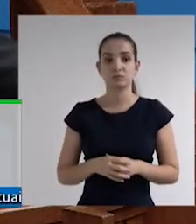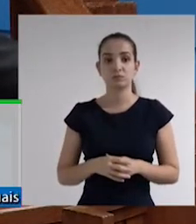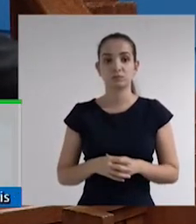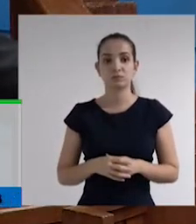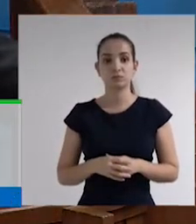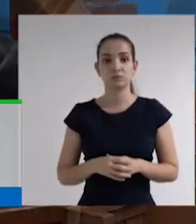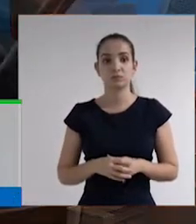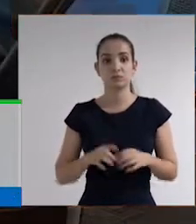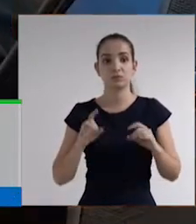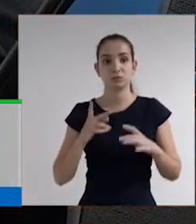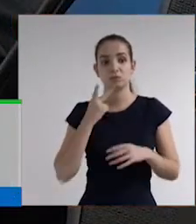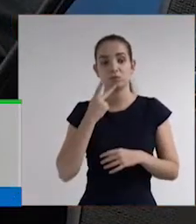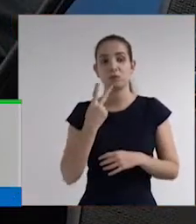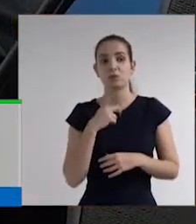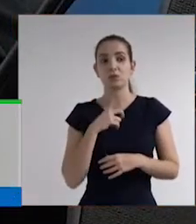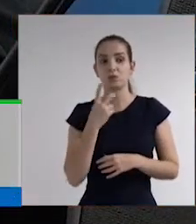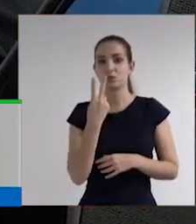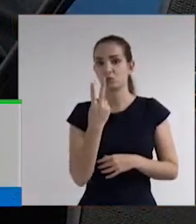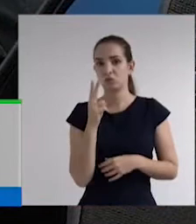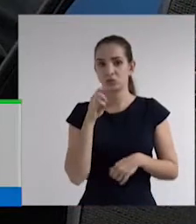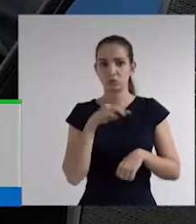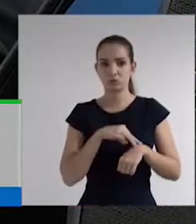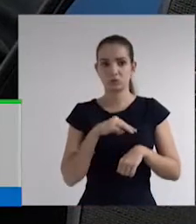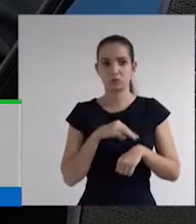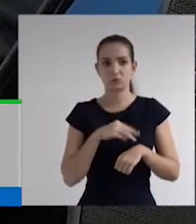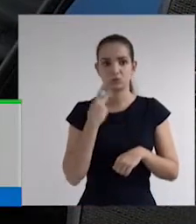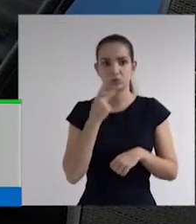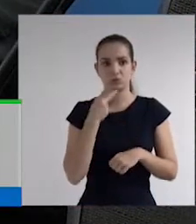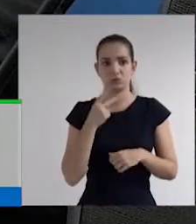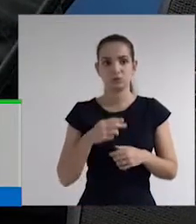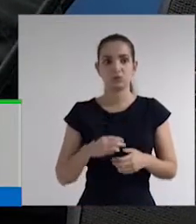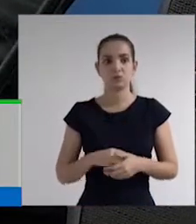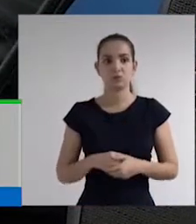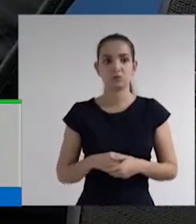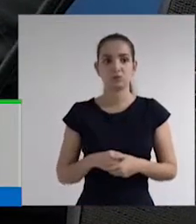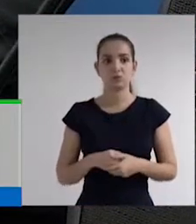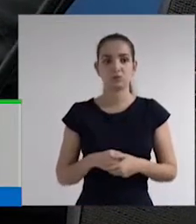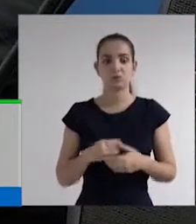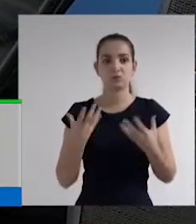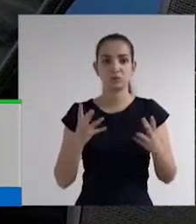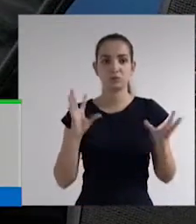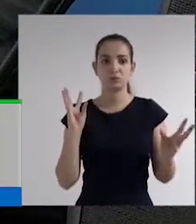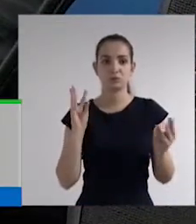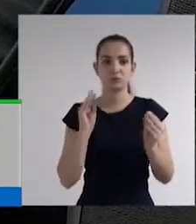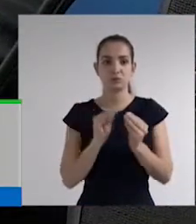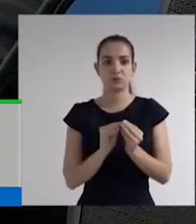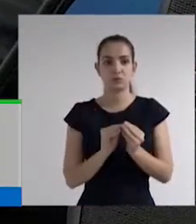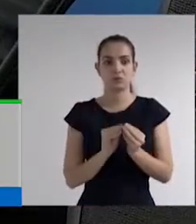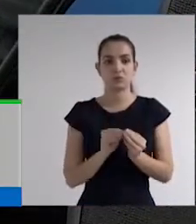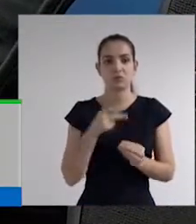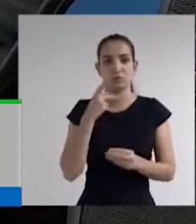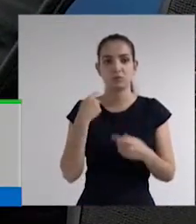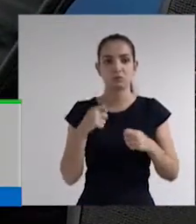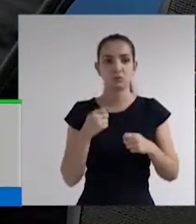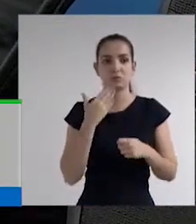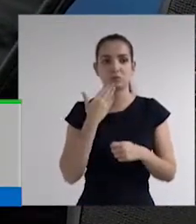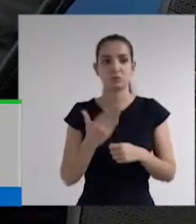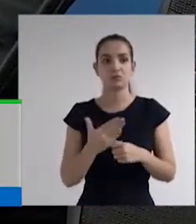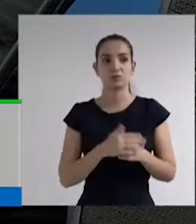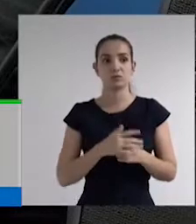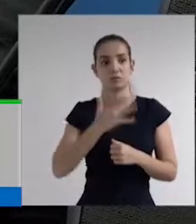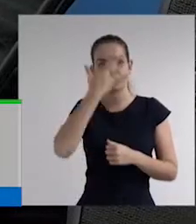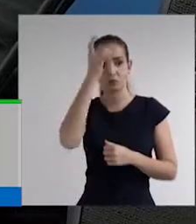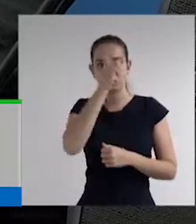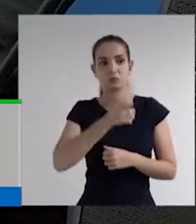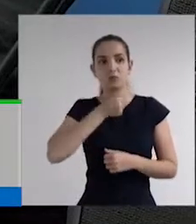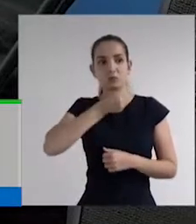nobres pares, que dispõe de 2 minutos nos apartes. Querendo concluir a fala, tem que pedir para o orador se permite concluir a fala,